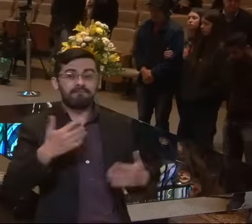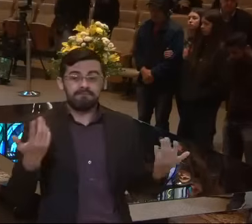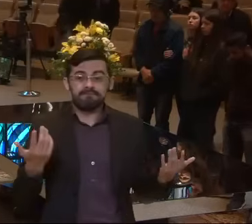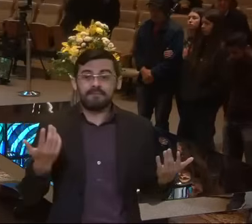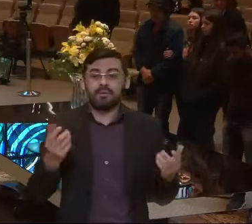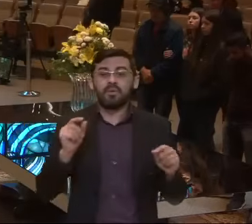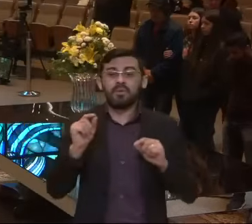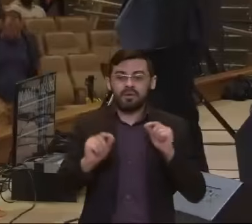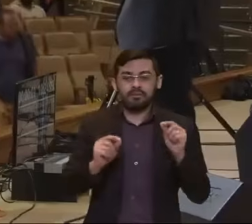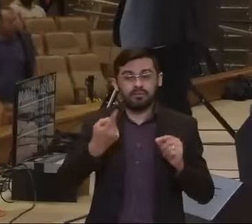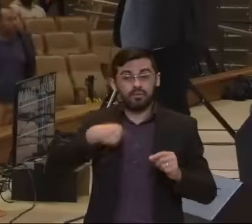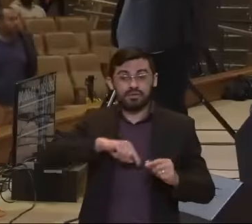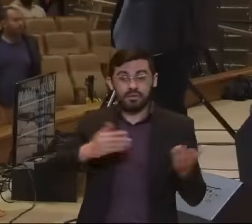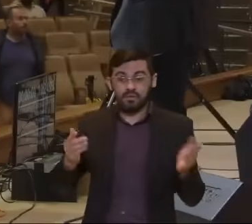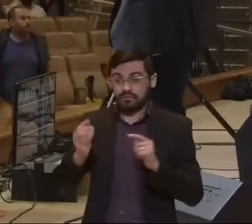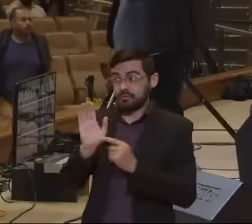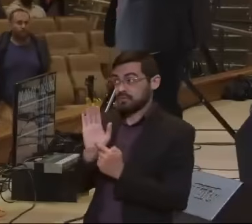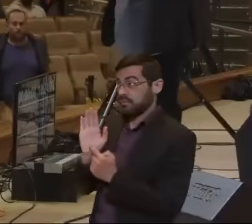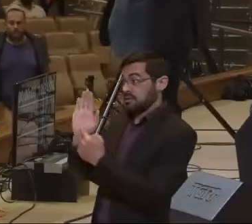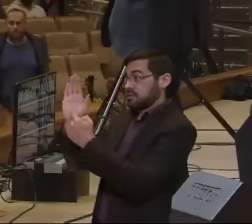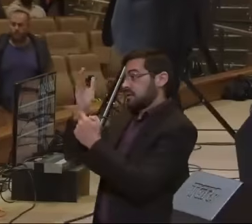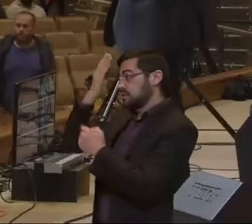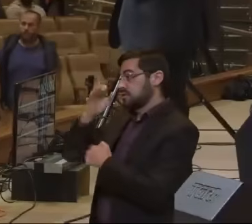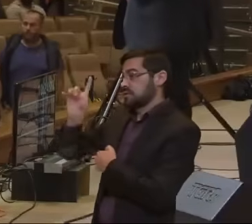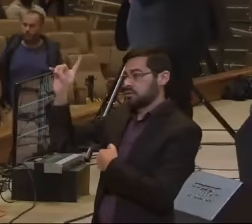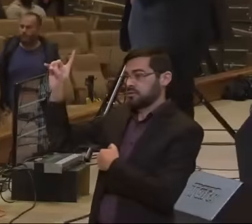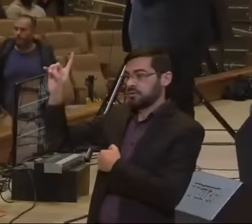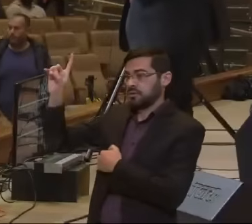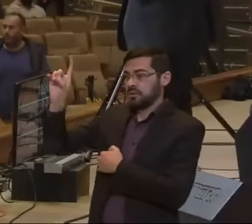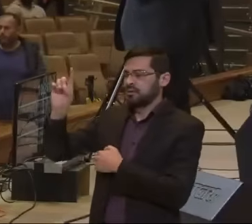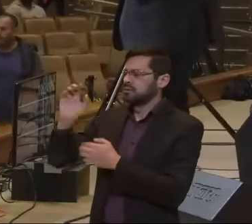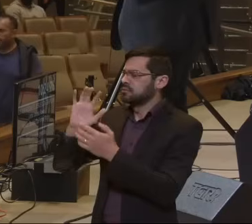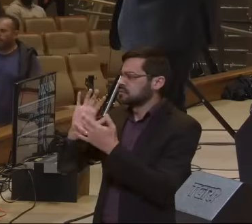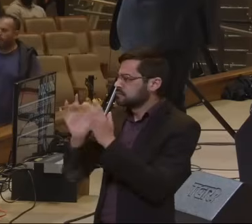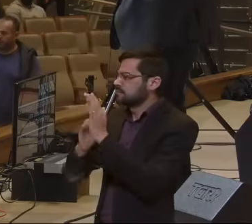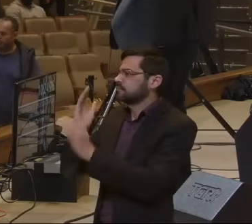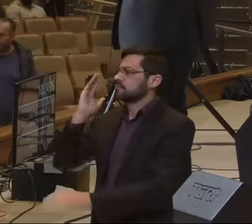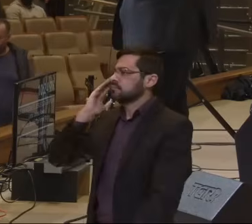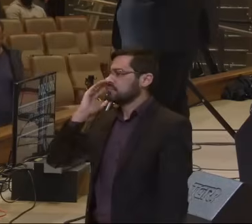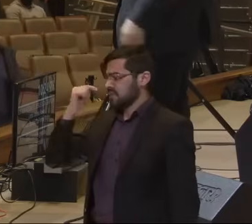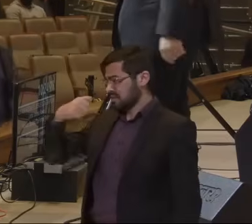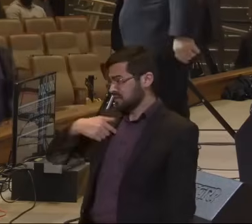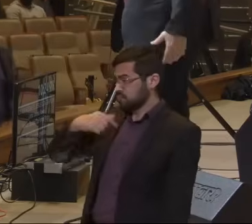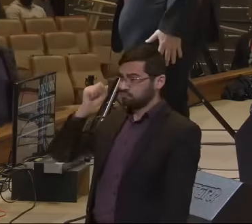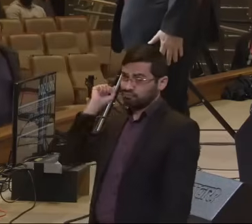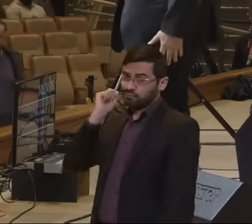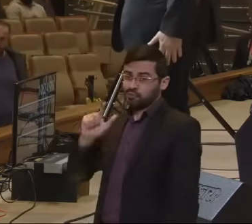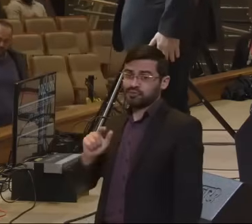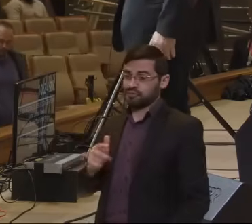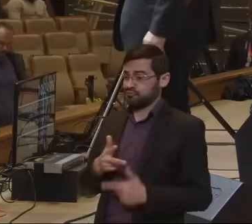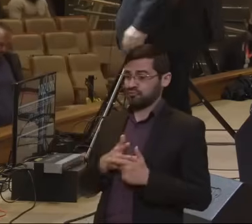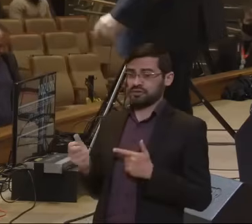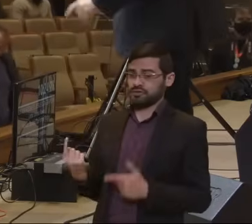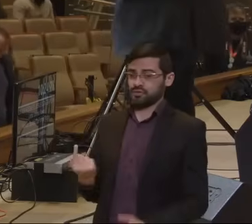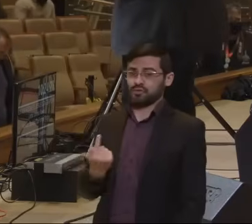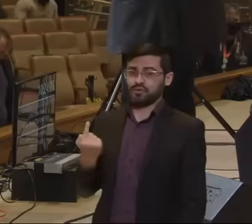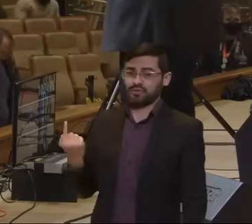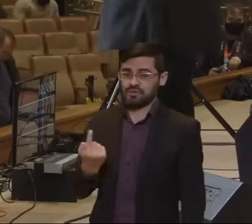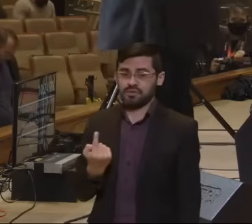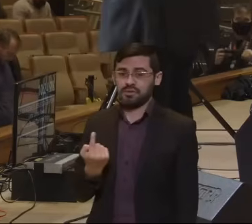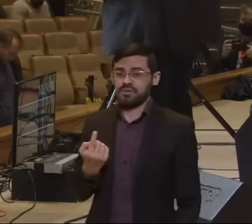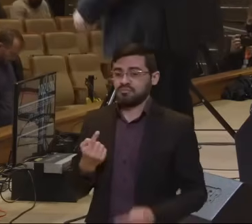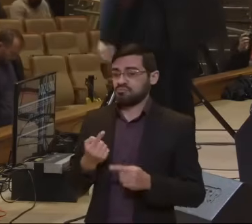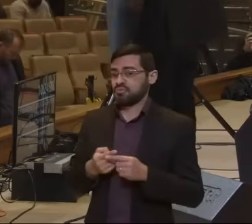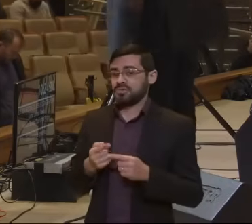Essas áreas a gente vai colocar nas mãos de Jesus. Falar: Jesus, eu sei que eu não consigo vencer, porque tem a ver com a